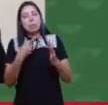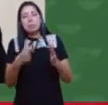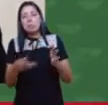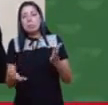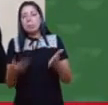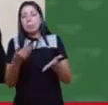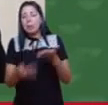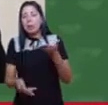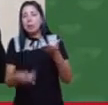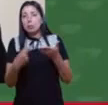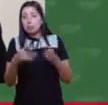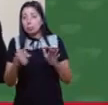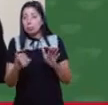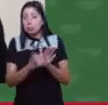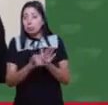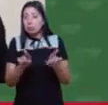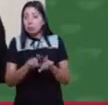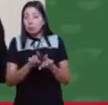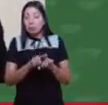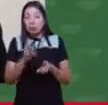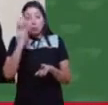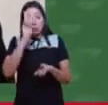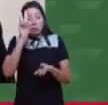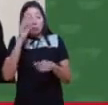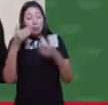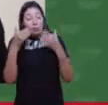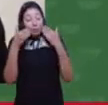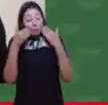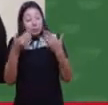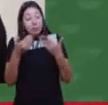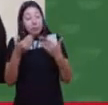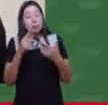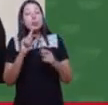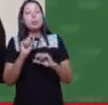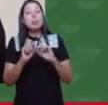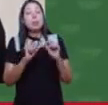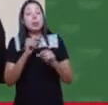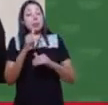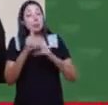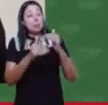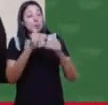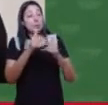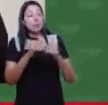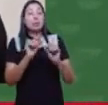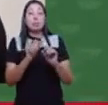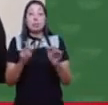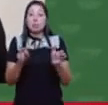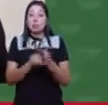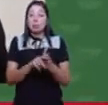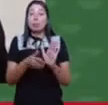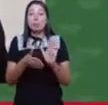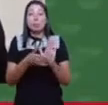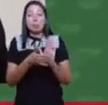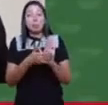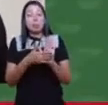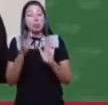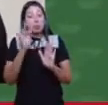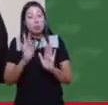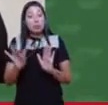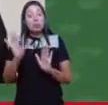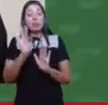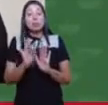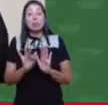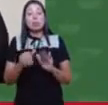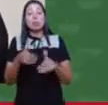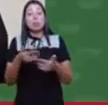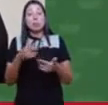identidade nem a sua história, que apresentam num determinado processo eleitoral a proposta de federação,